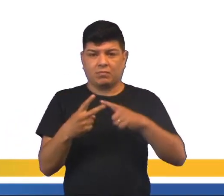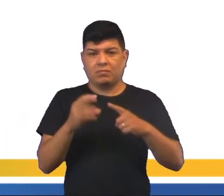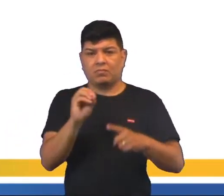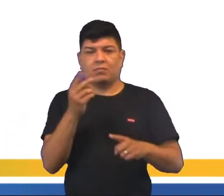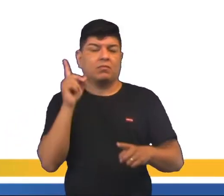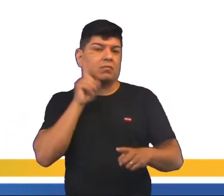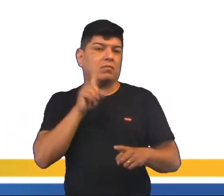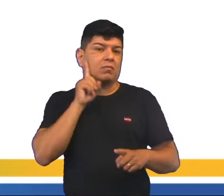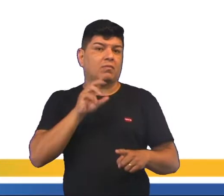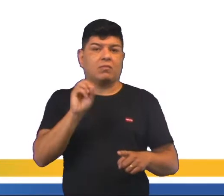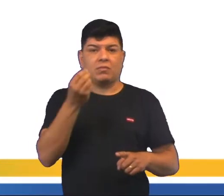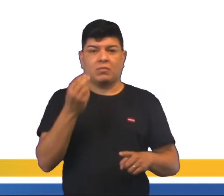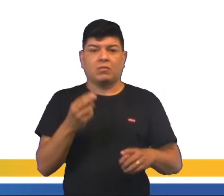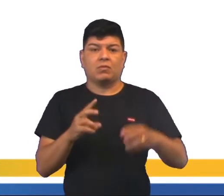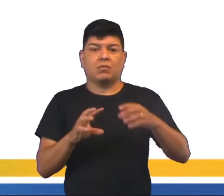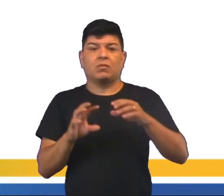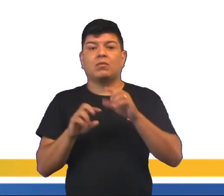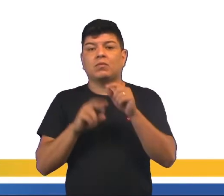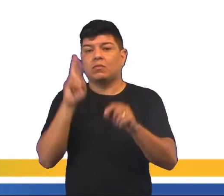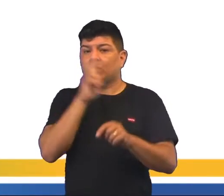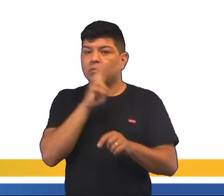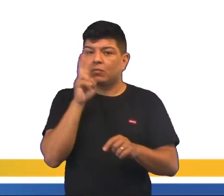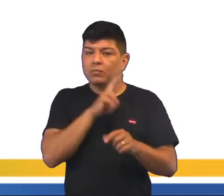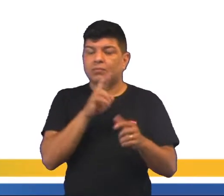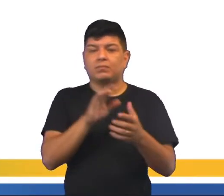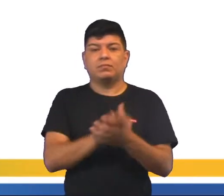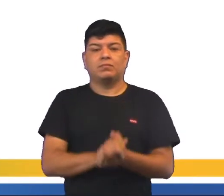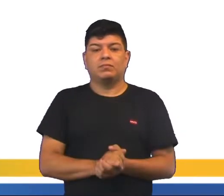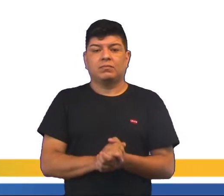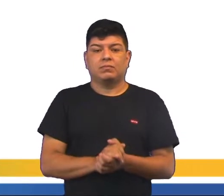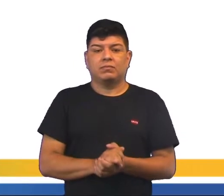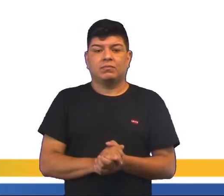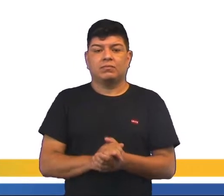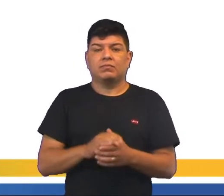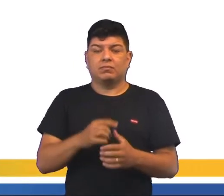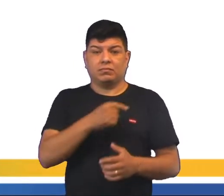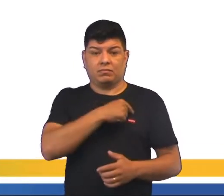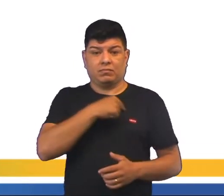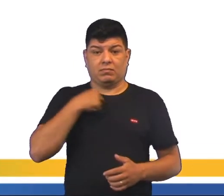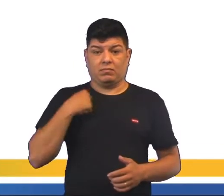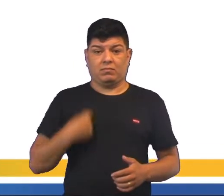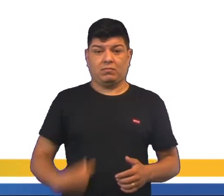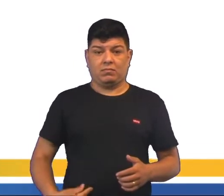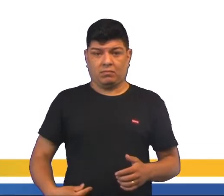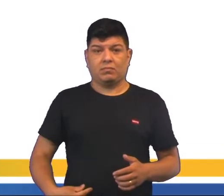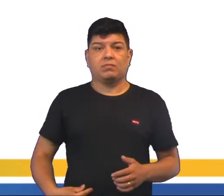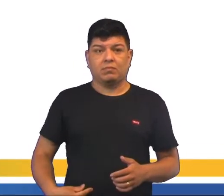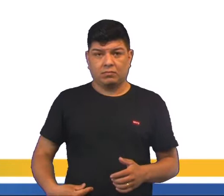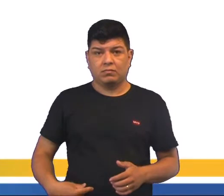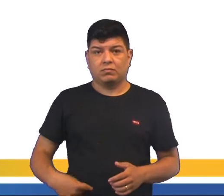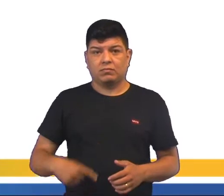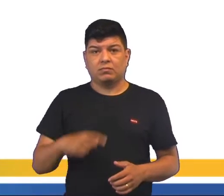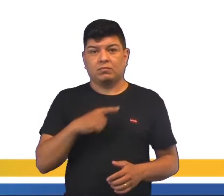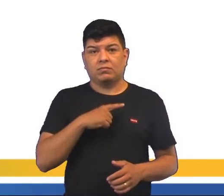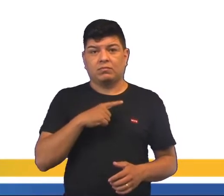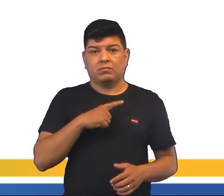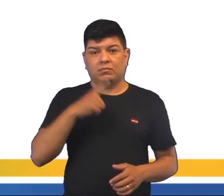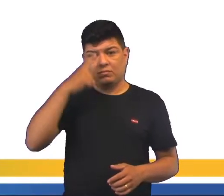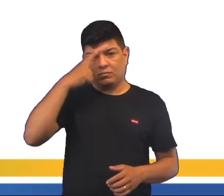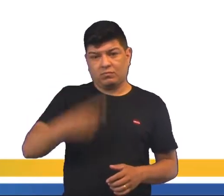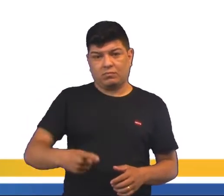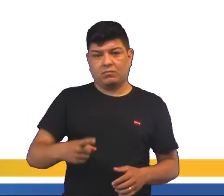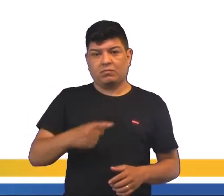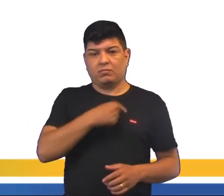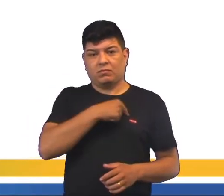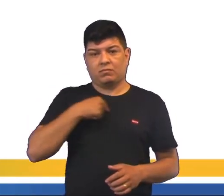ou os Estados Unidos ou a União Soviética. A situação na China, né? A dinastia Qing governava a